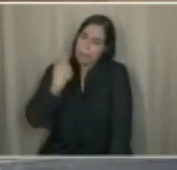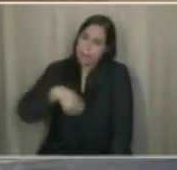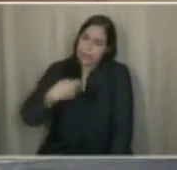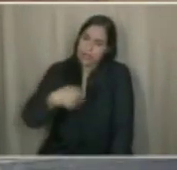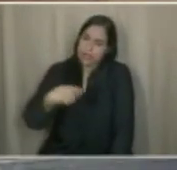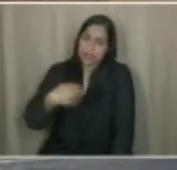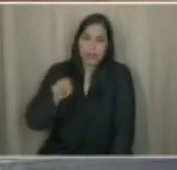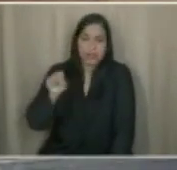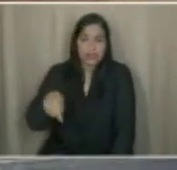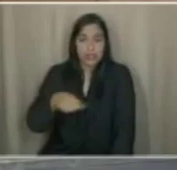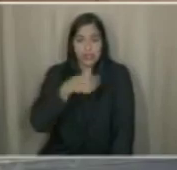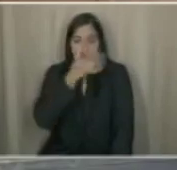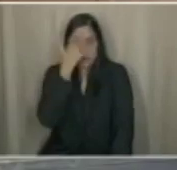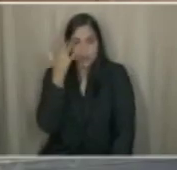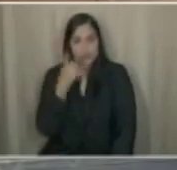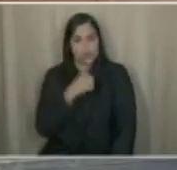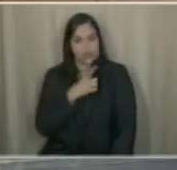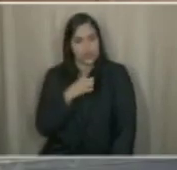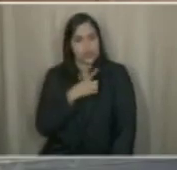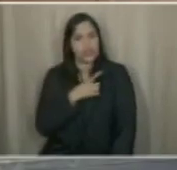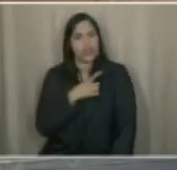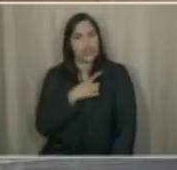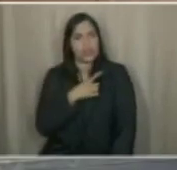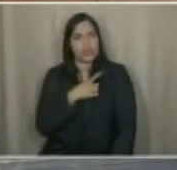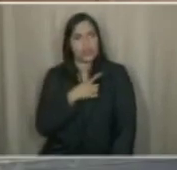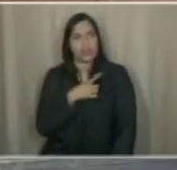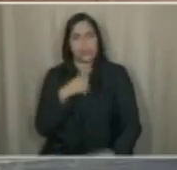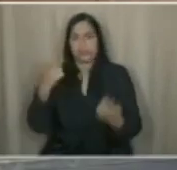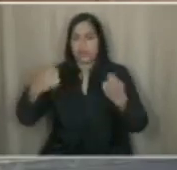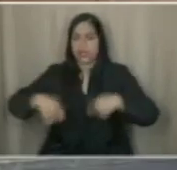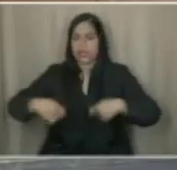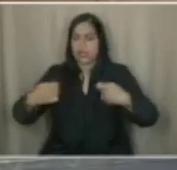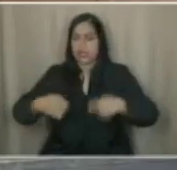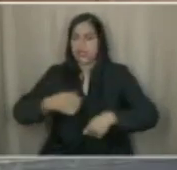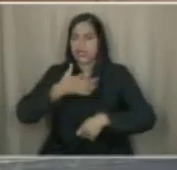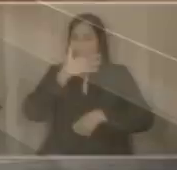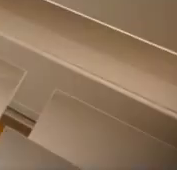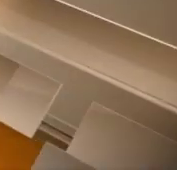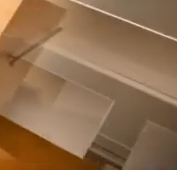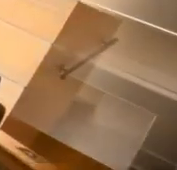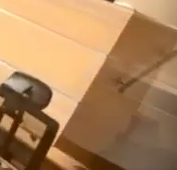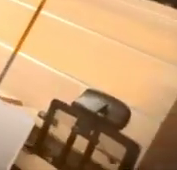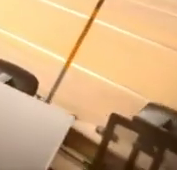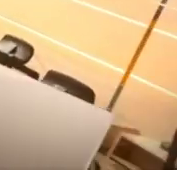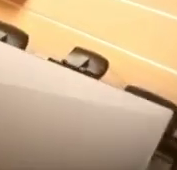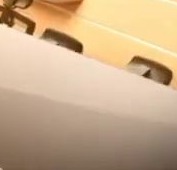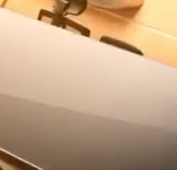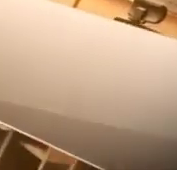porque só pessoas que têm posse podem ter analgesia de trabalho de parto e pessoas menos favorecidas não podem.